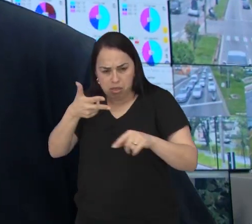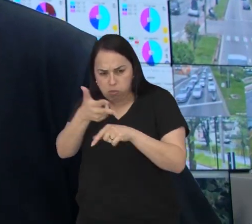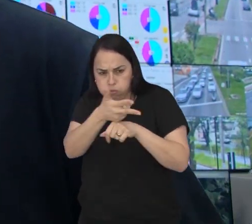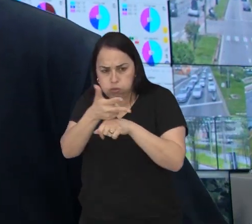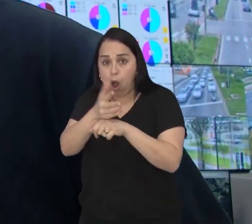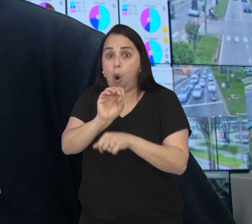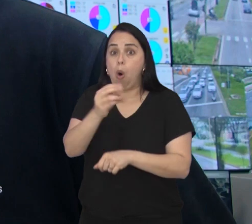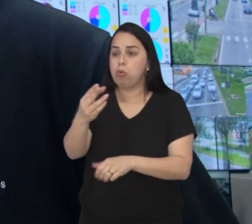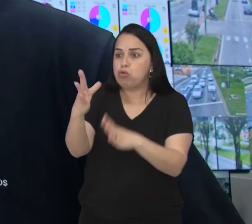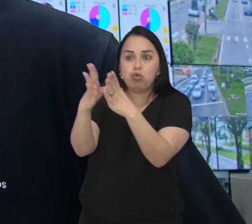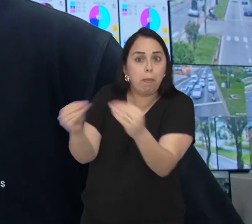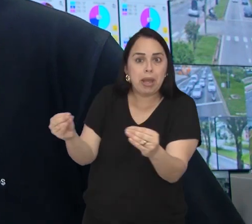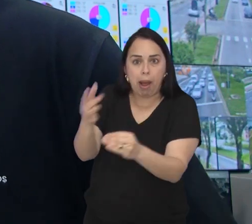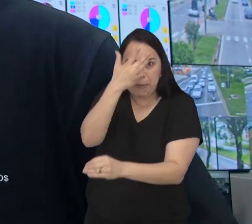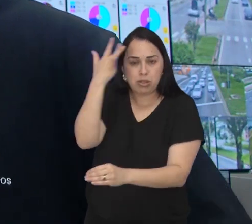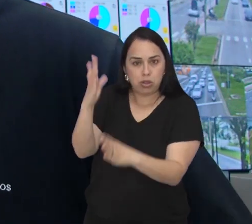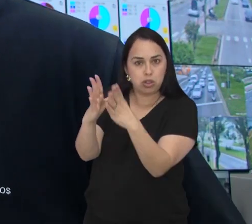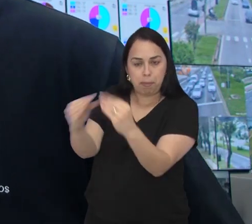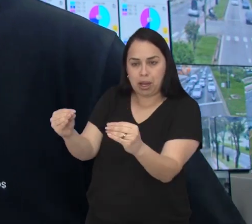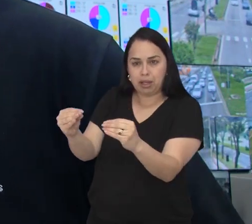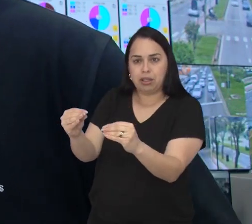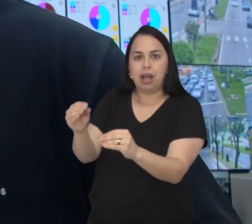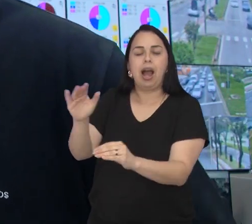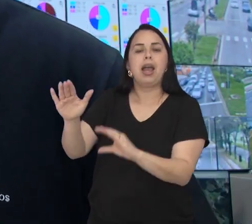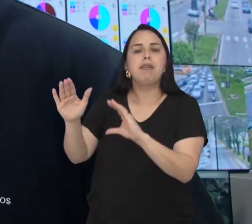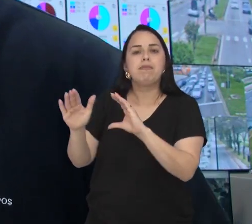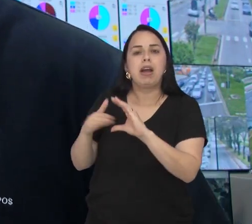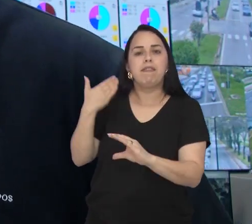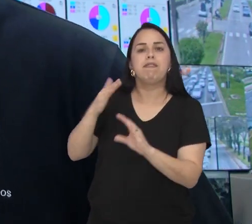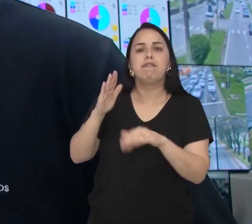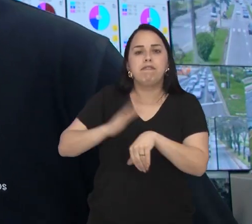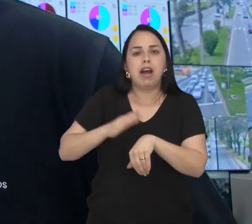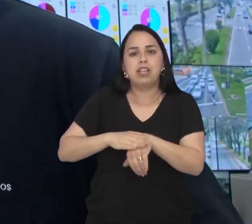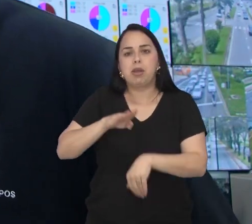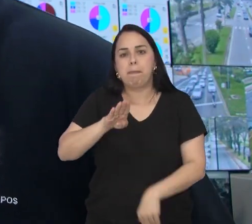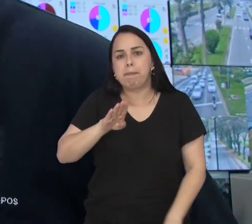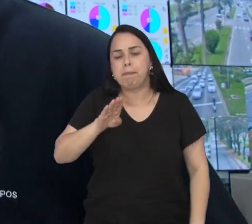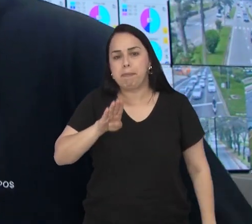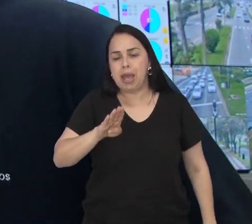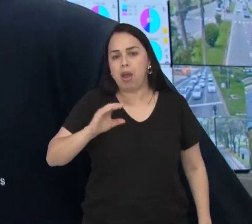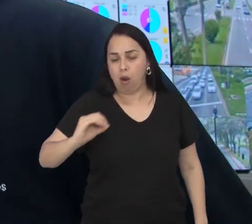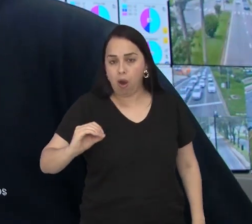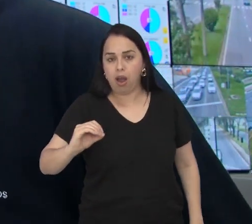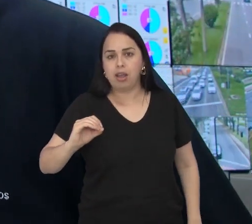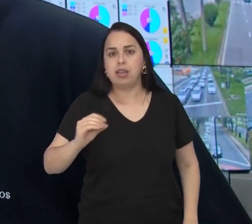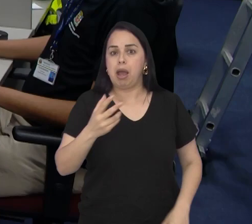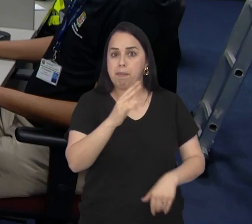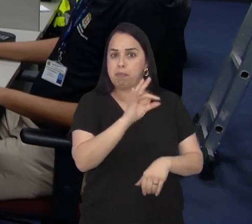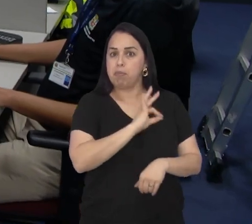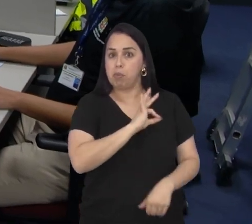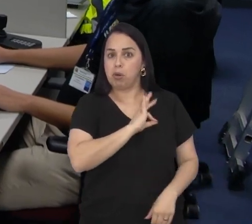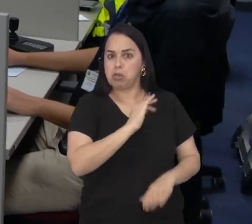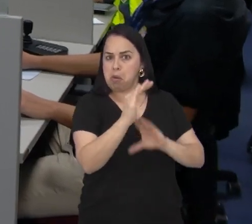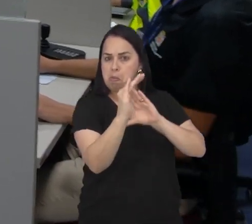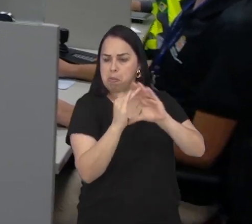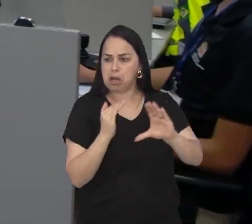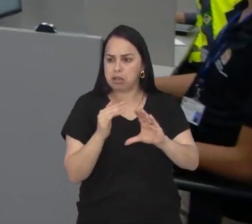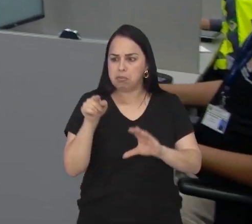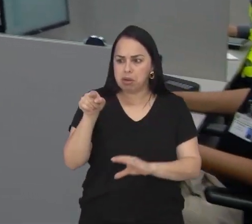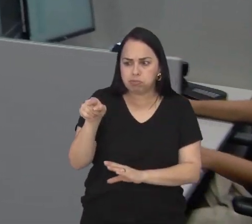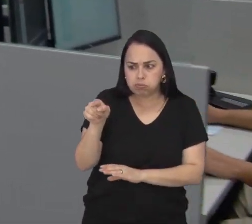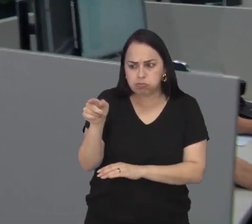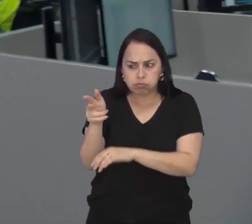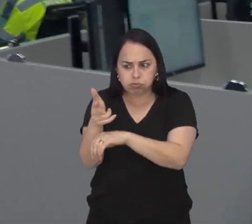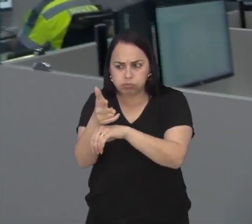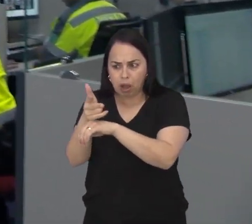até desaparecidas, né, que as pessoas fazem um BO na polícia, a Polícia Civil manda para a gente também para fazer o